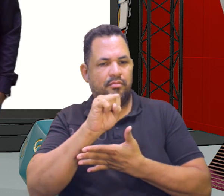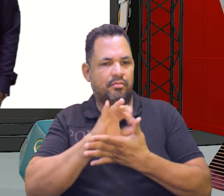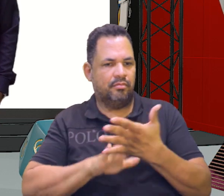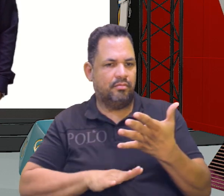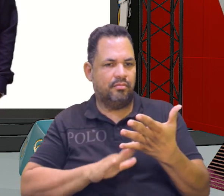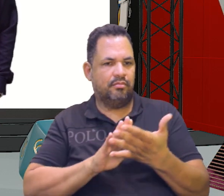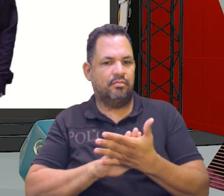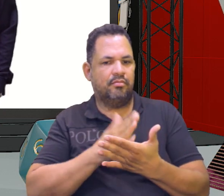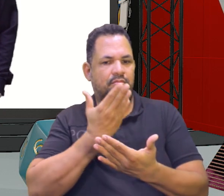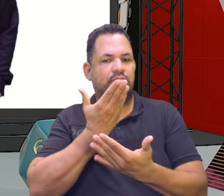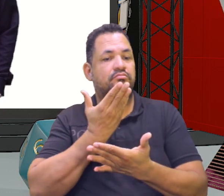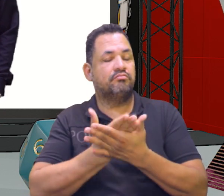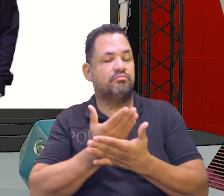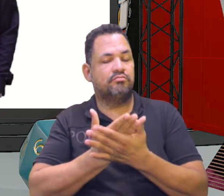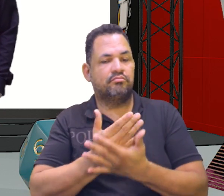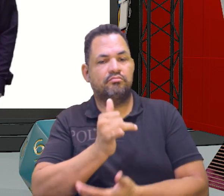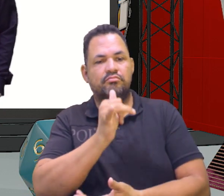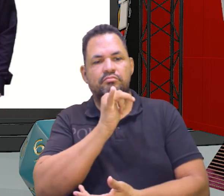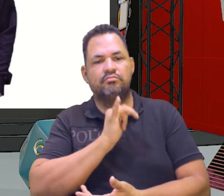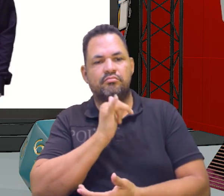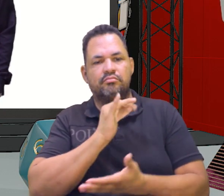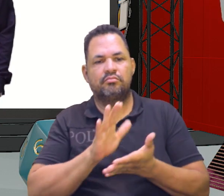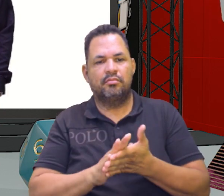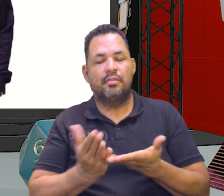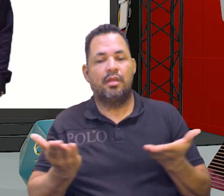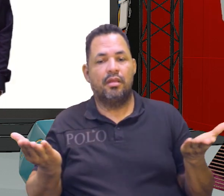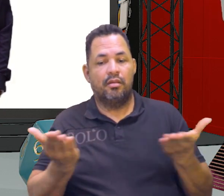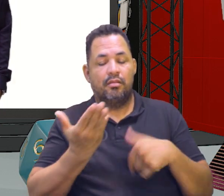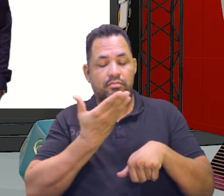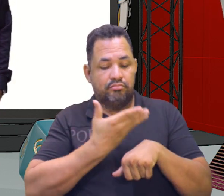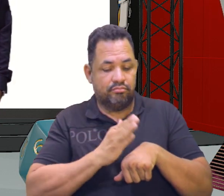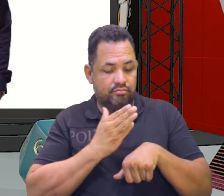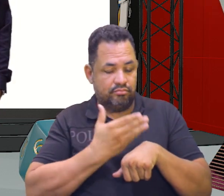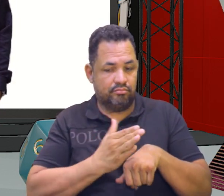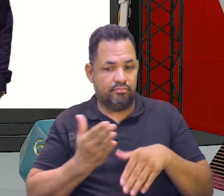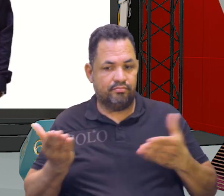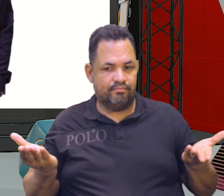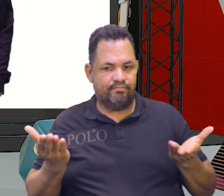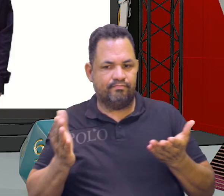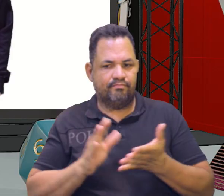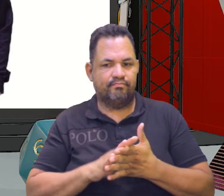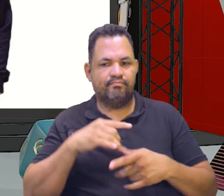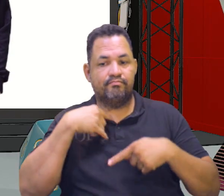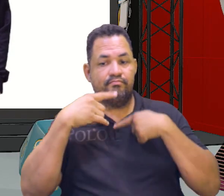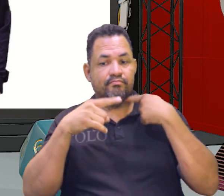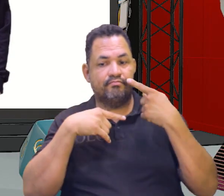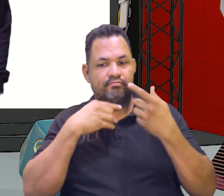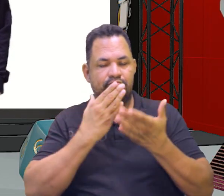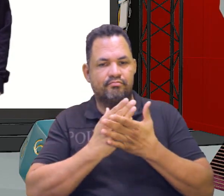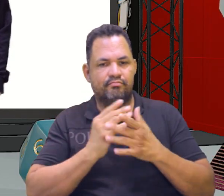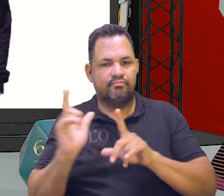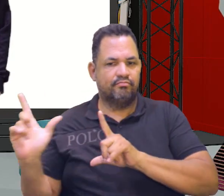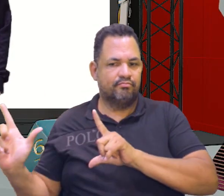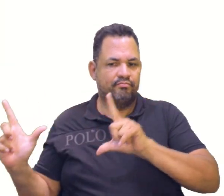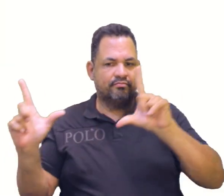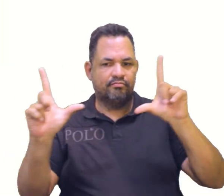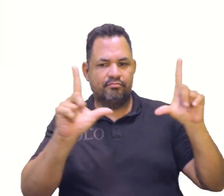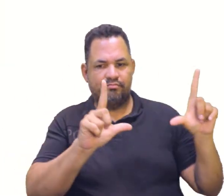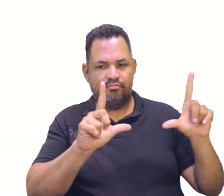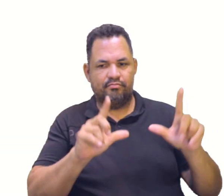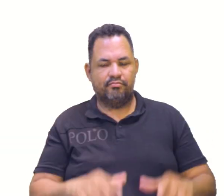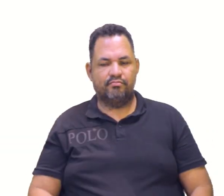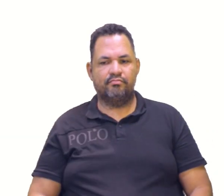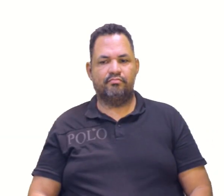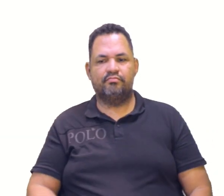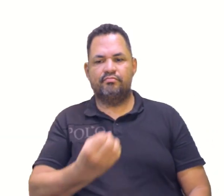que a gente viu nos exemplos, mas está na hora de refazer, né? Sim, sim. Vamos lá, tirando as dúvidas, então? Telinha! E a gente vai